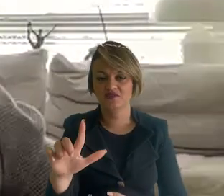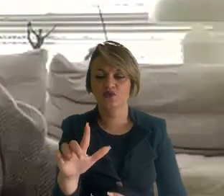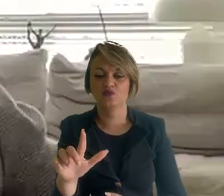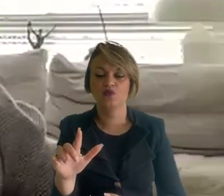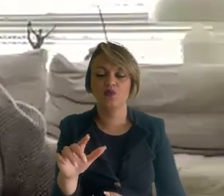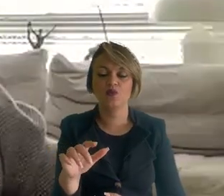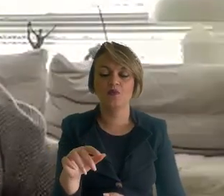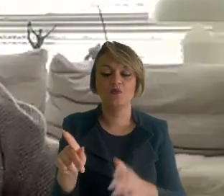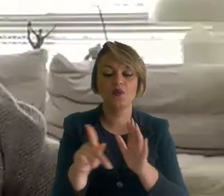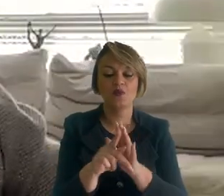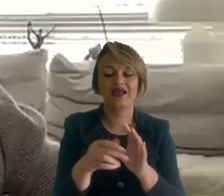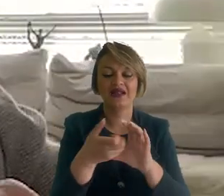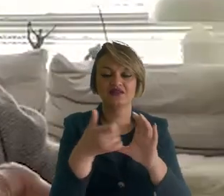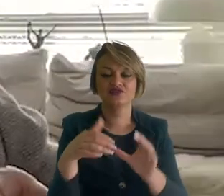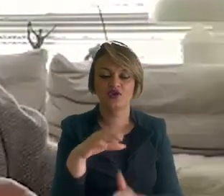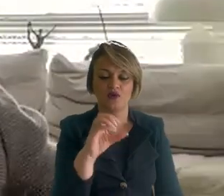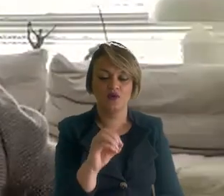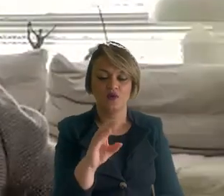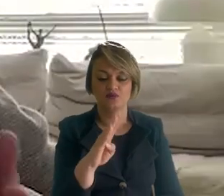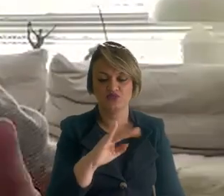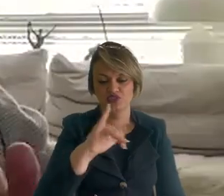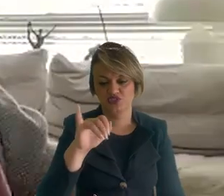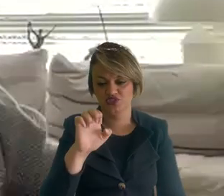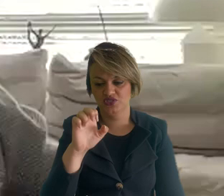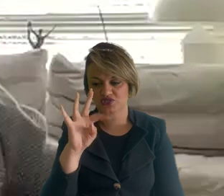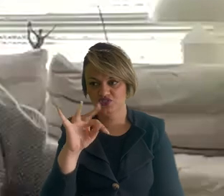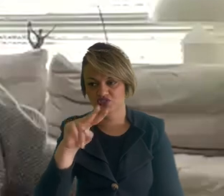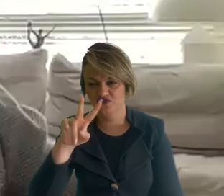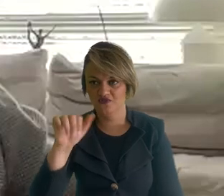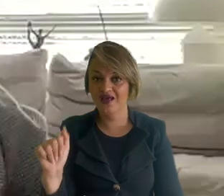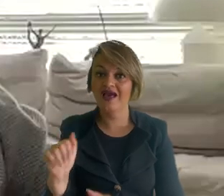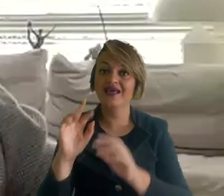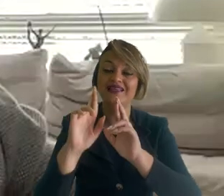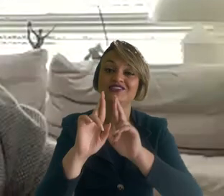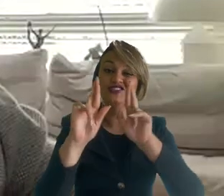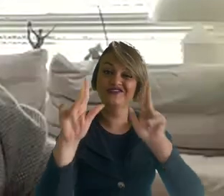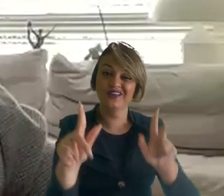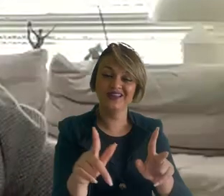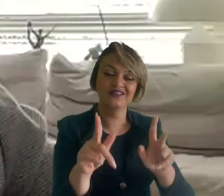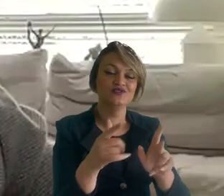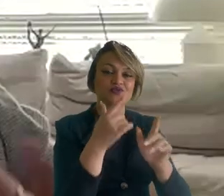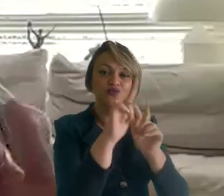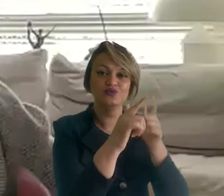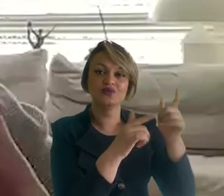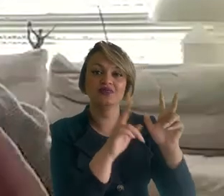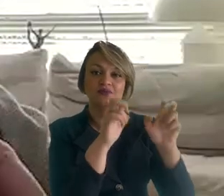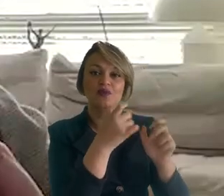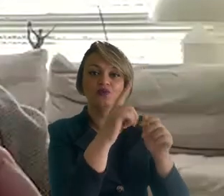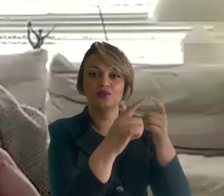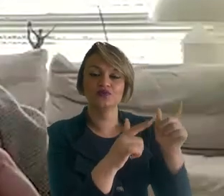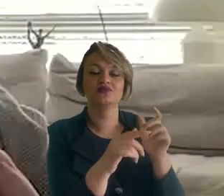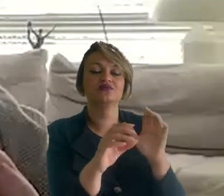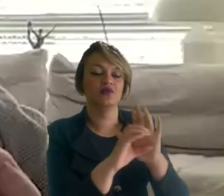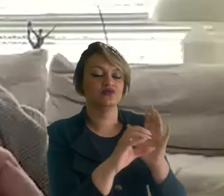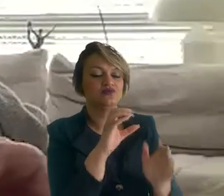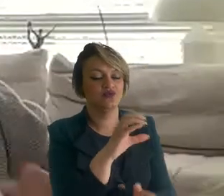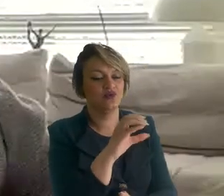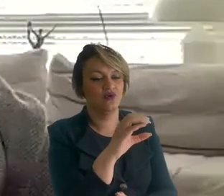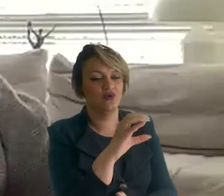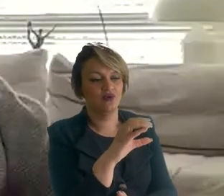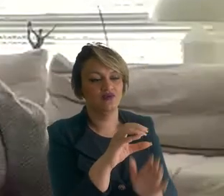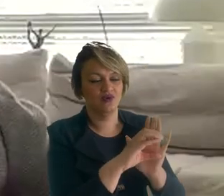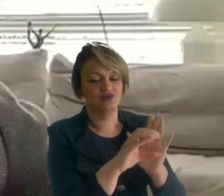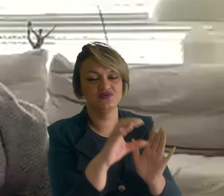objetiva que é diferente da maioria dos casos cuidados pelo código civil